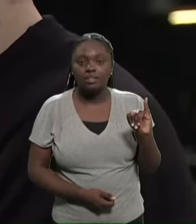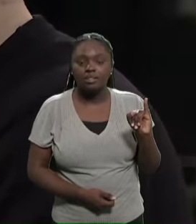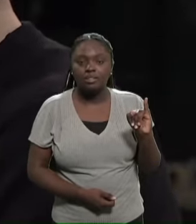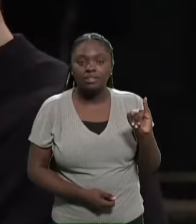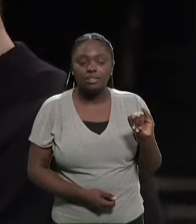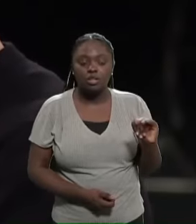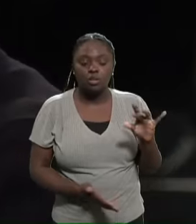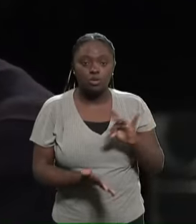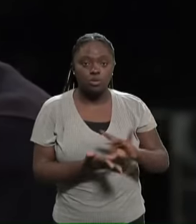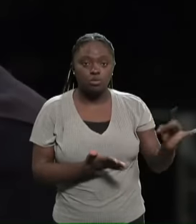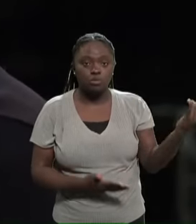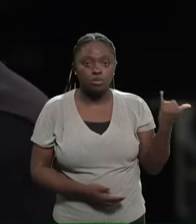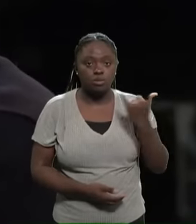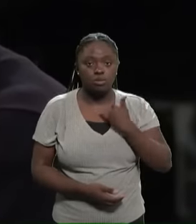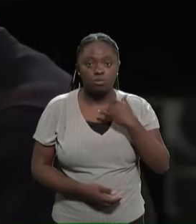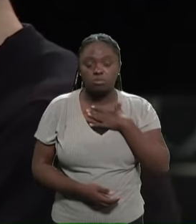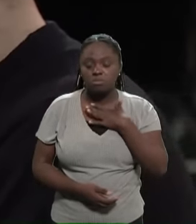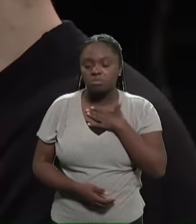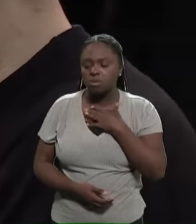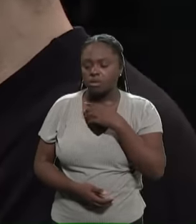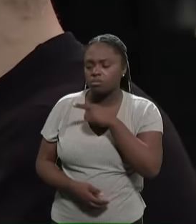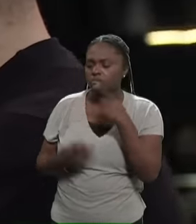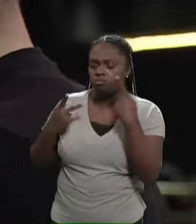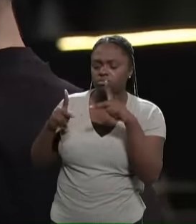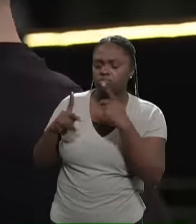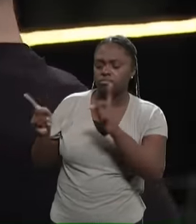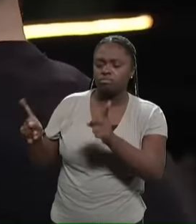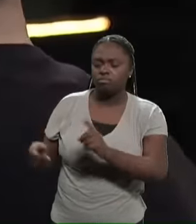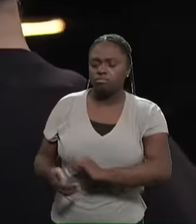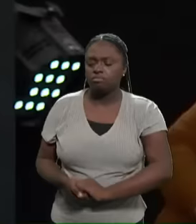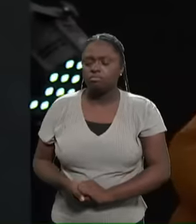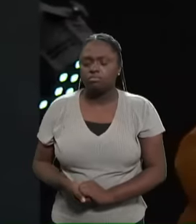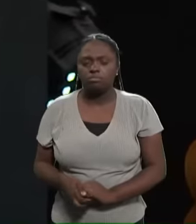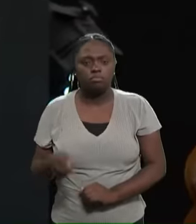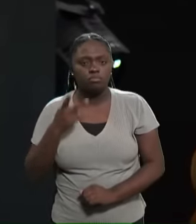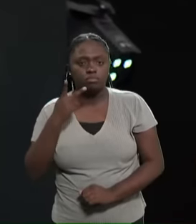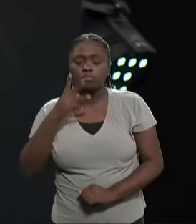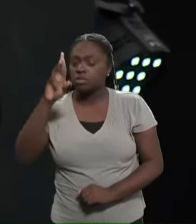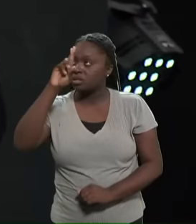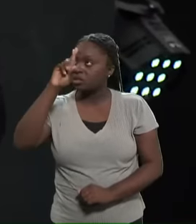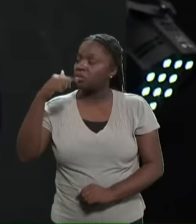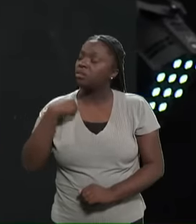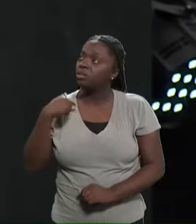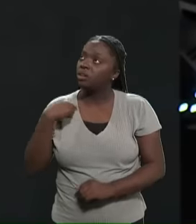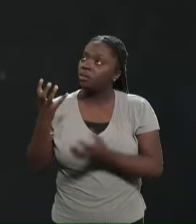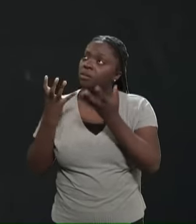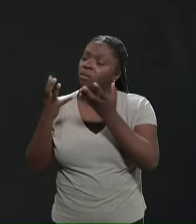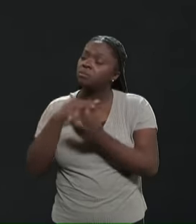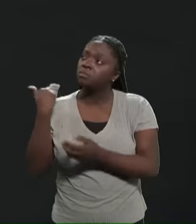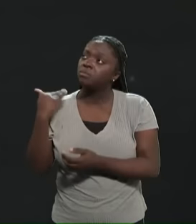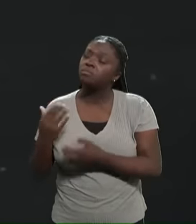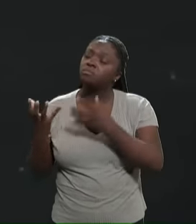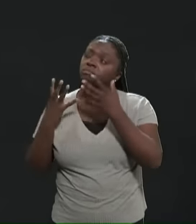o inimigo falou que eu não ia pregar mais. Eu falei, Senhor, então me leva.